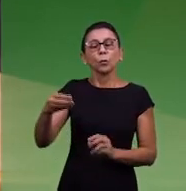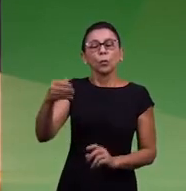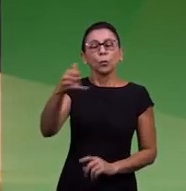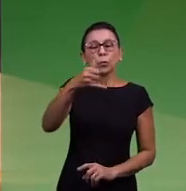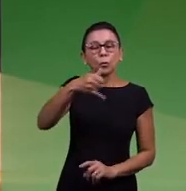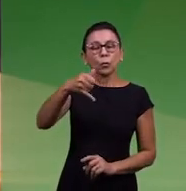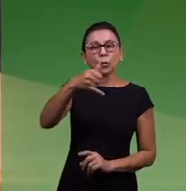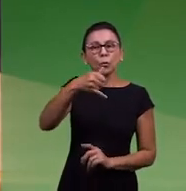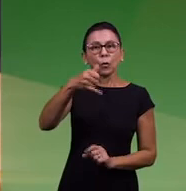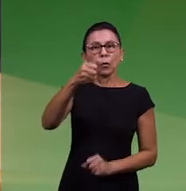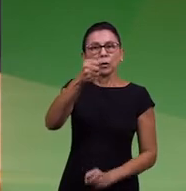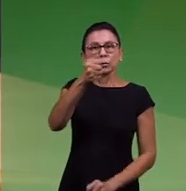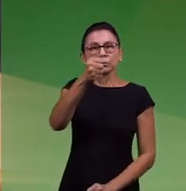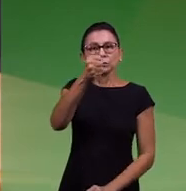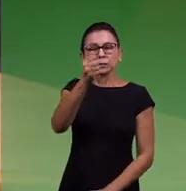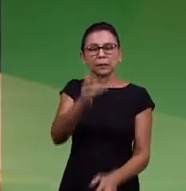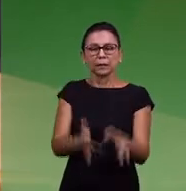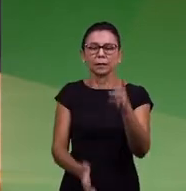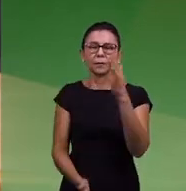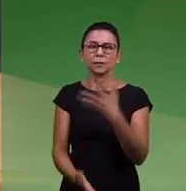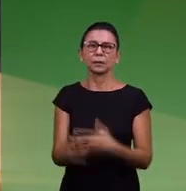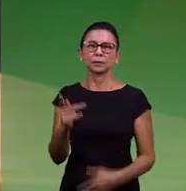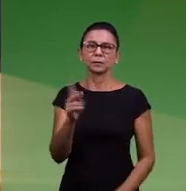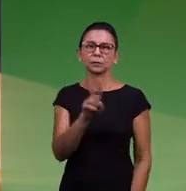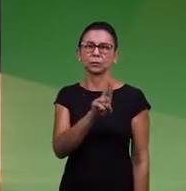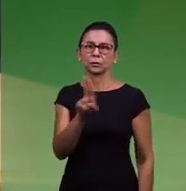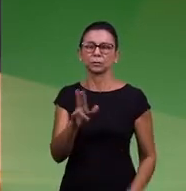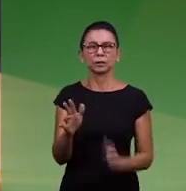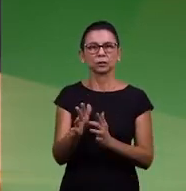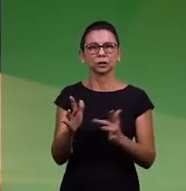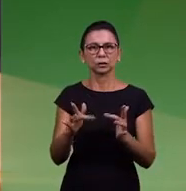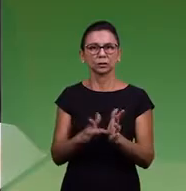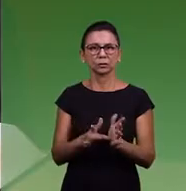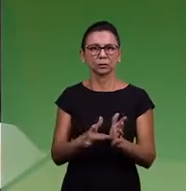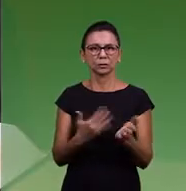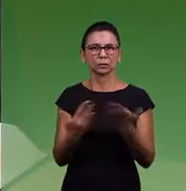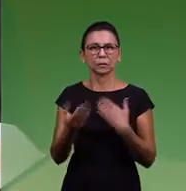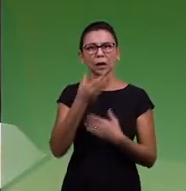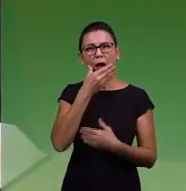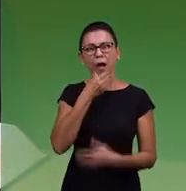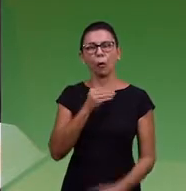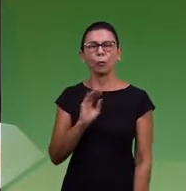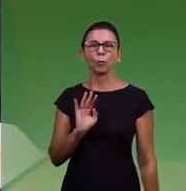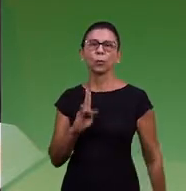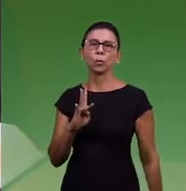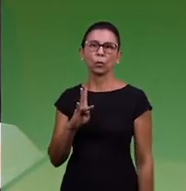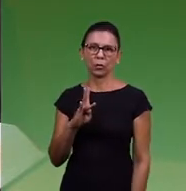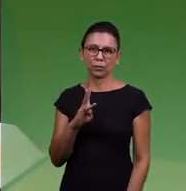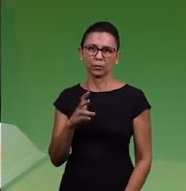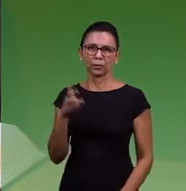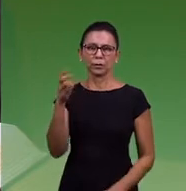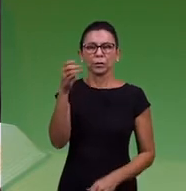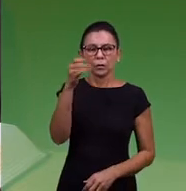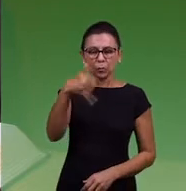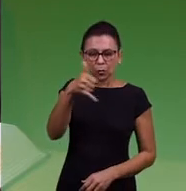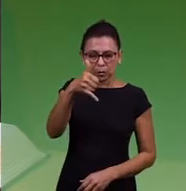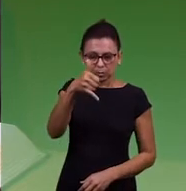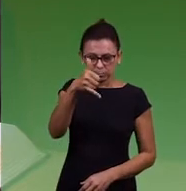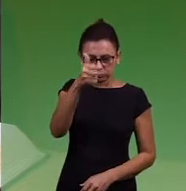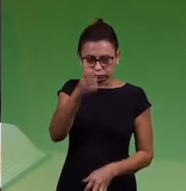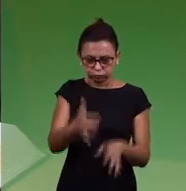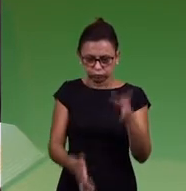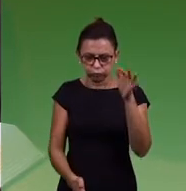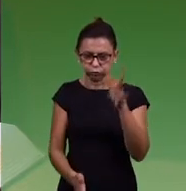derramado é o seu nome, o nome dele, de Jesus, o noivo. Um unguento derramado significa, era como se a igreja